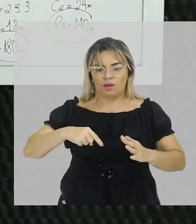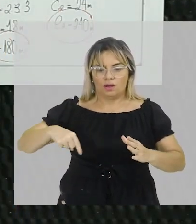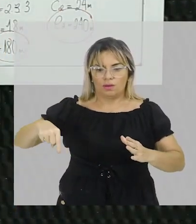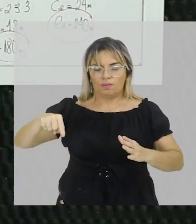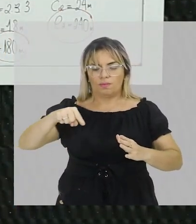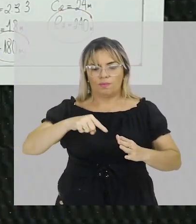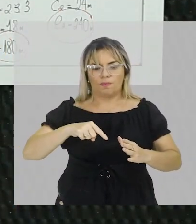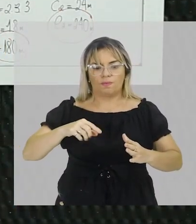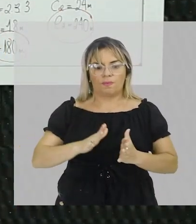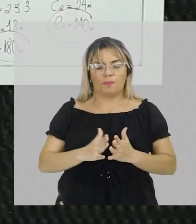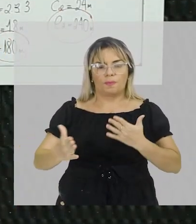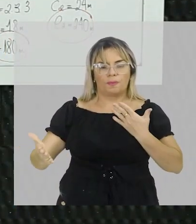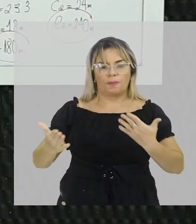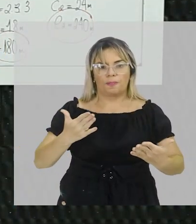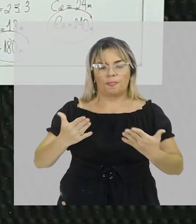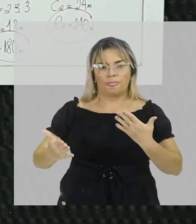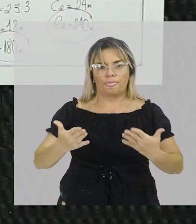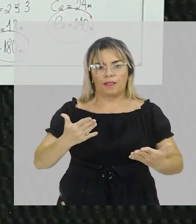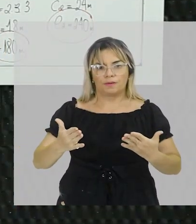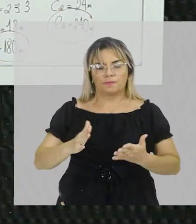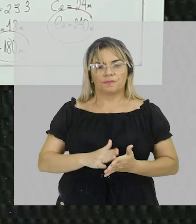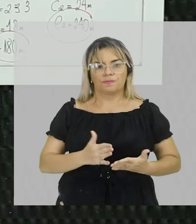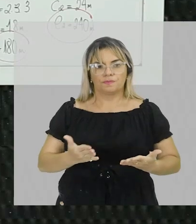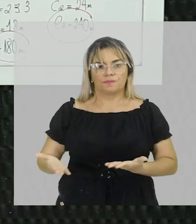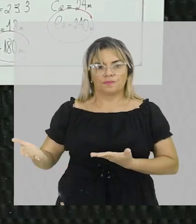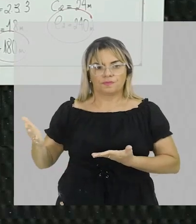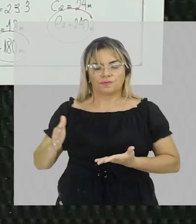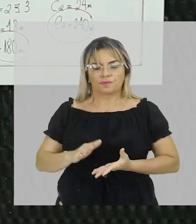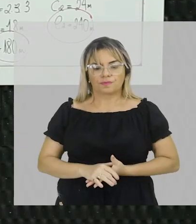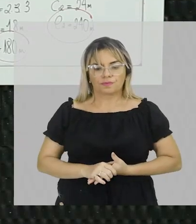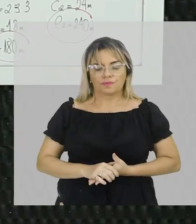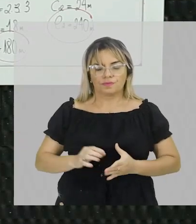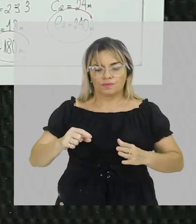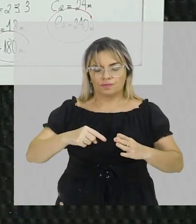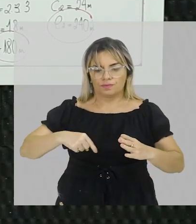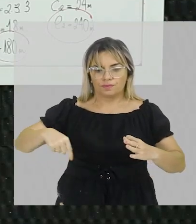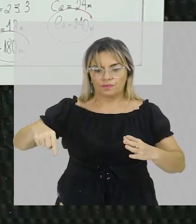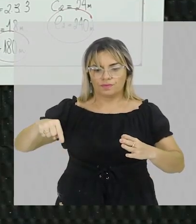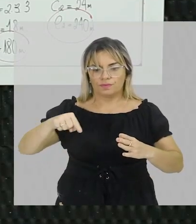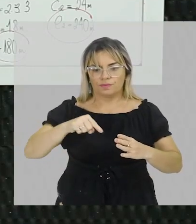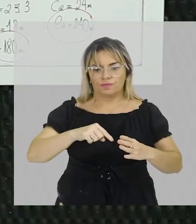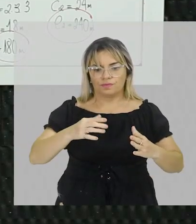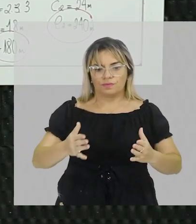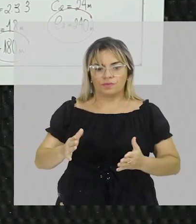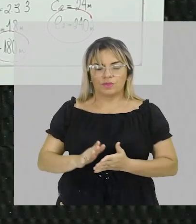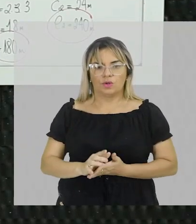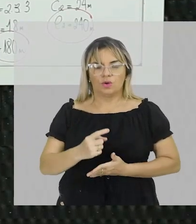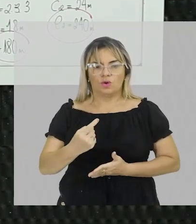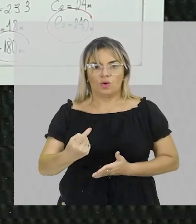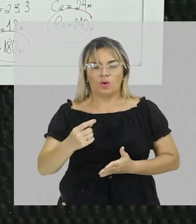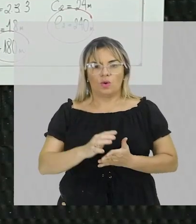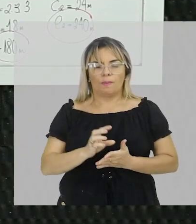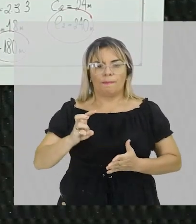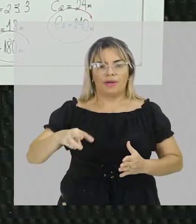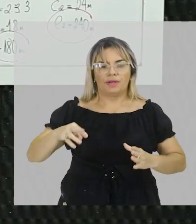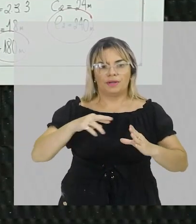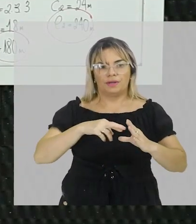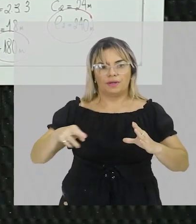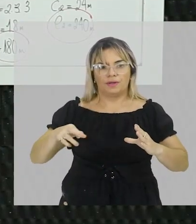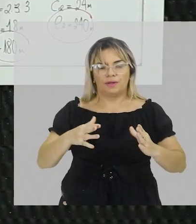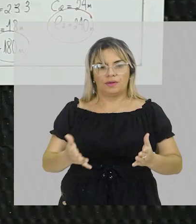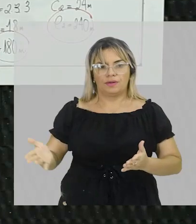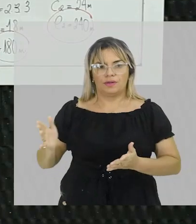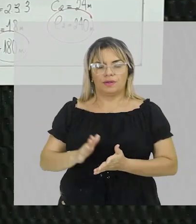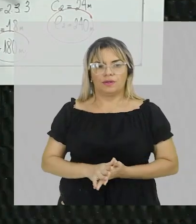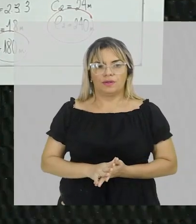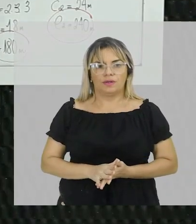60 metros a mais, estando aí na circunferência que tem 1 metro a mais de raio. Isso resultou aí